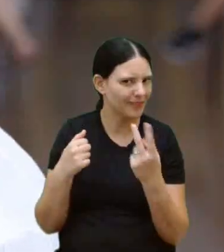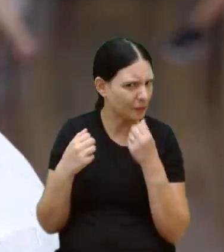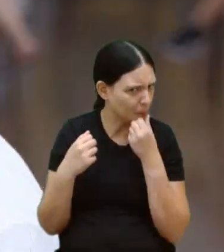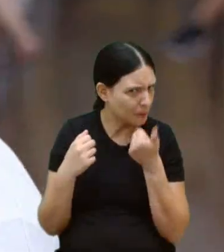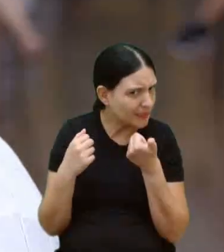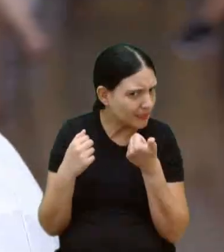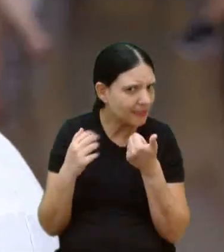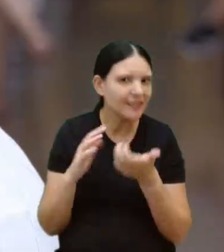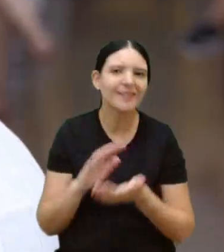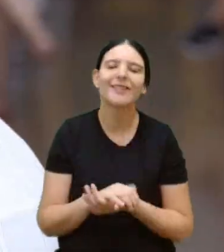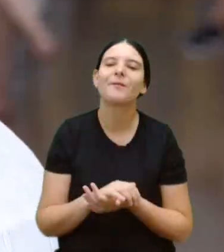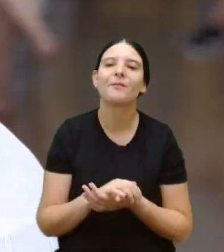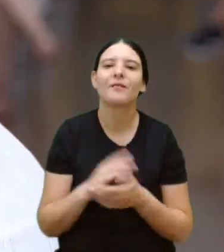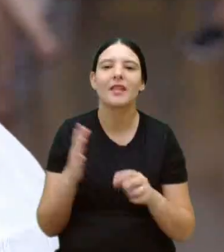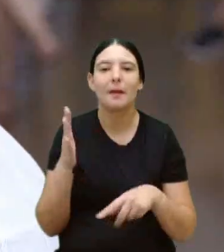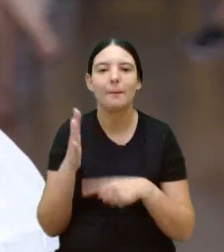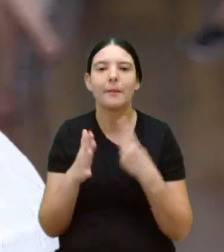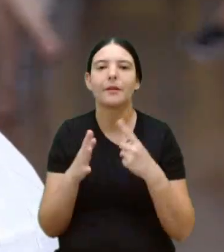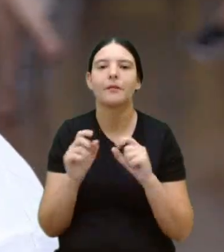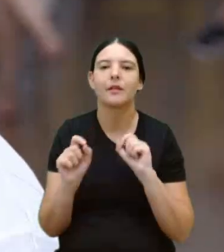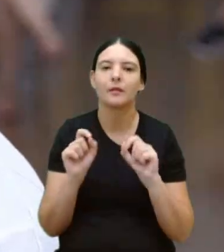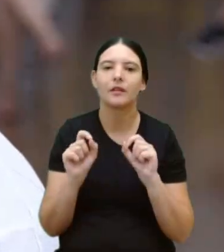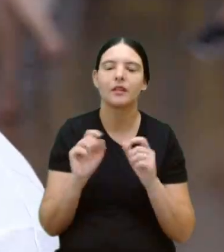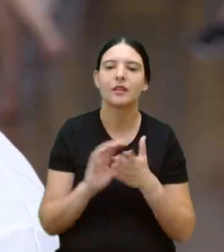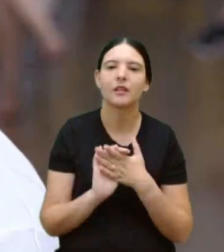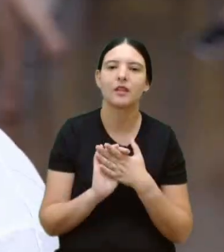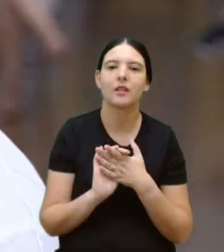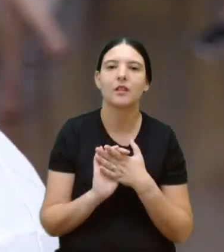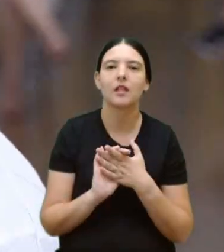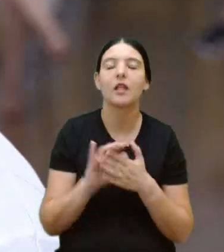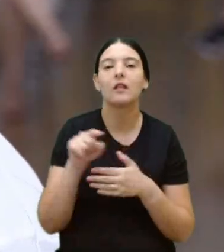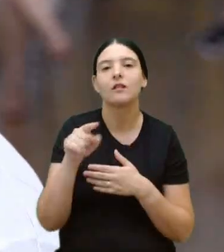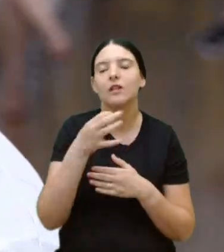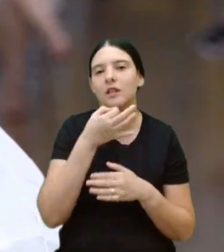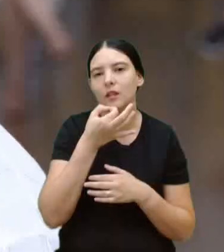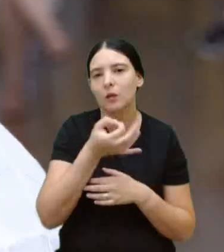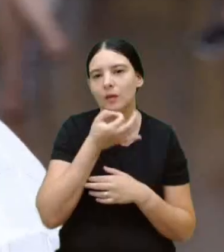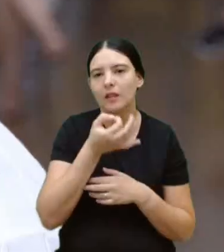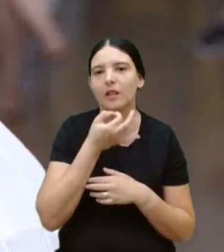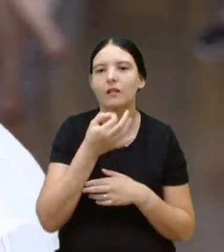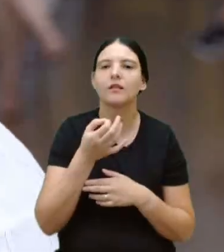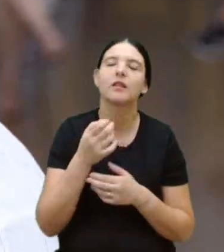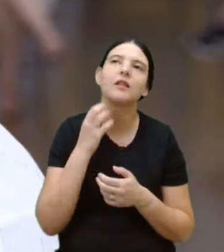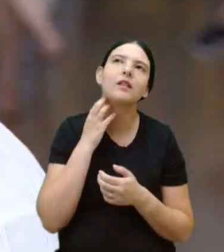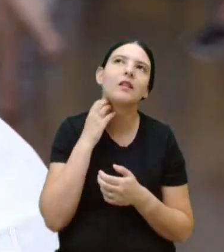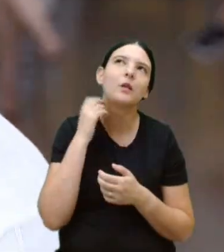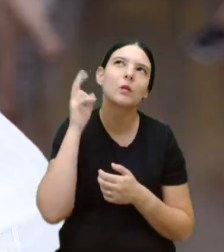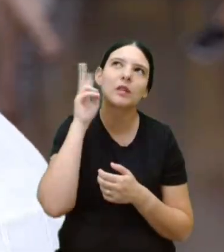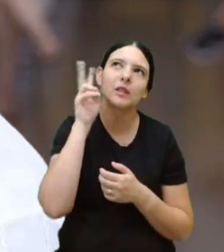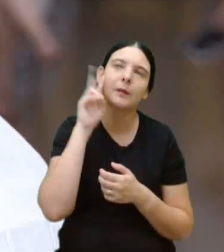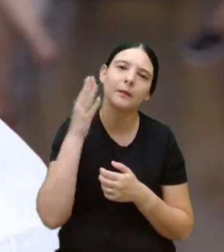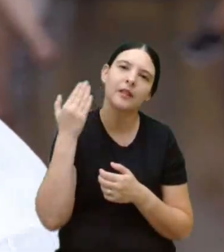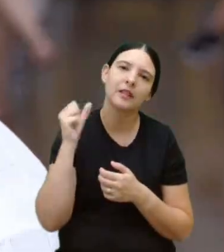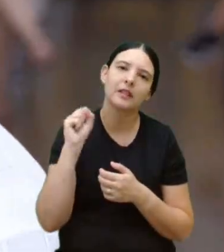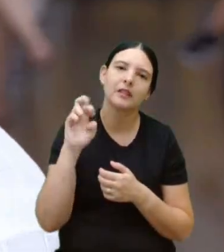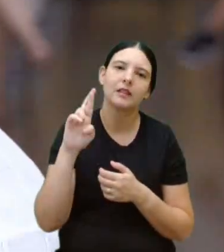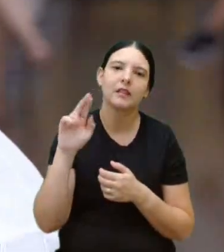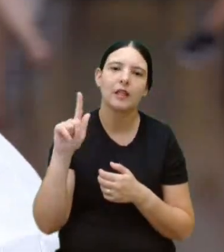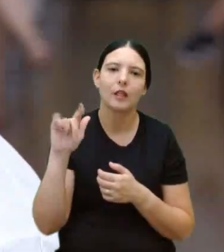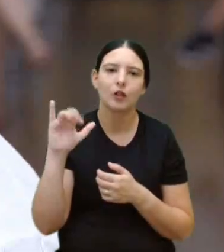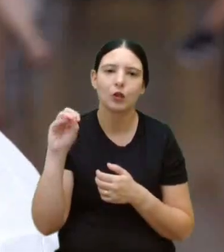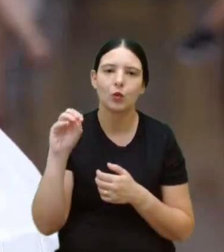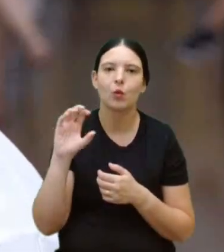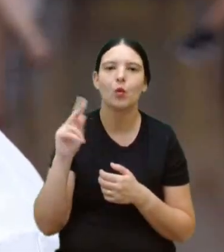A primeira é a seguinte. Enquanto o senhor comentava, eu me lembrei do Sérgio Buarque de Holanda